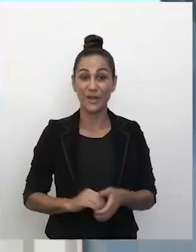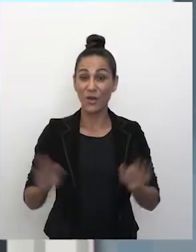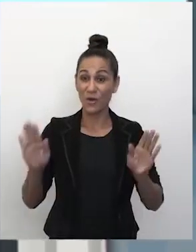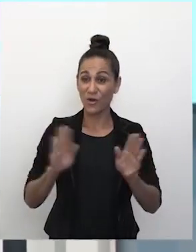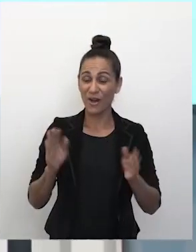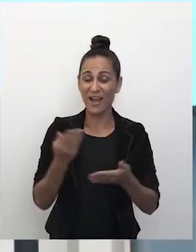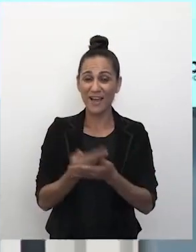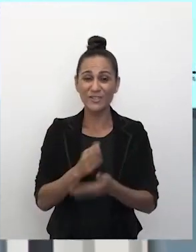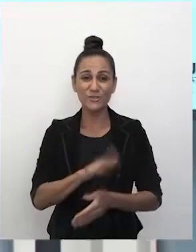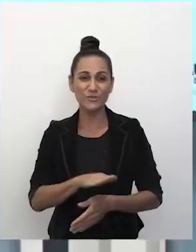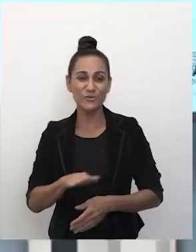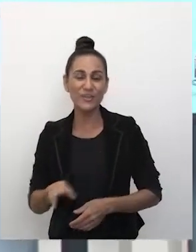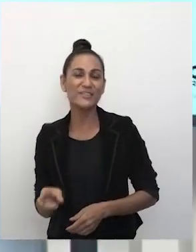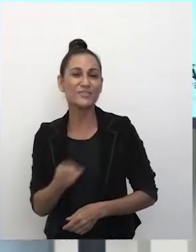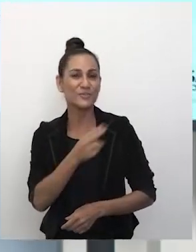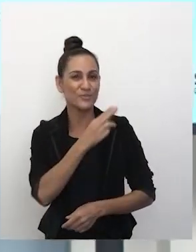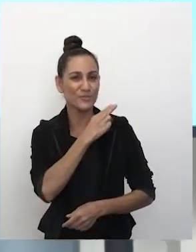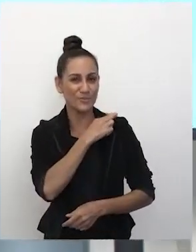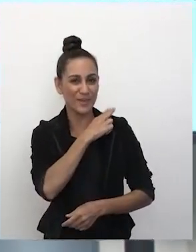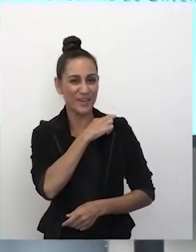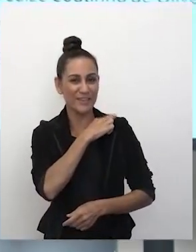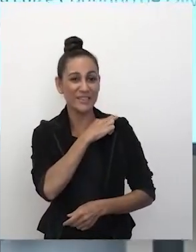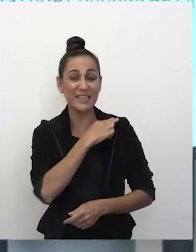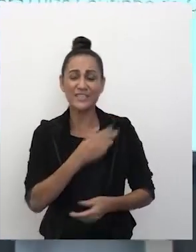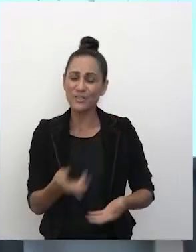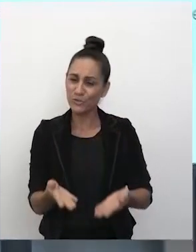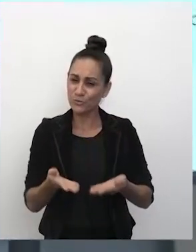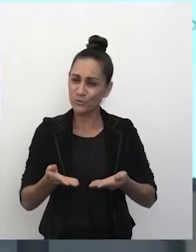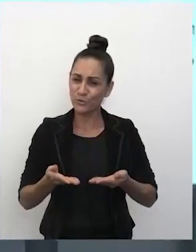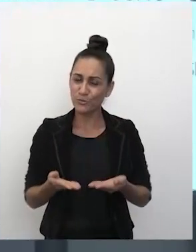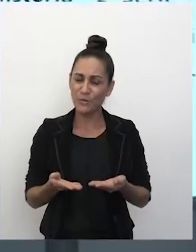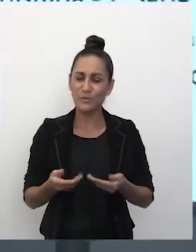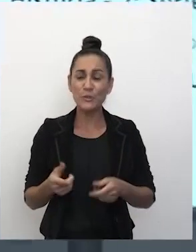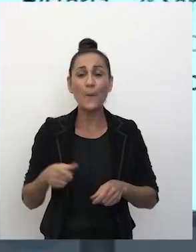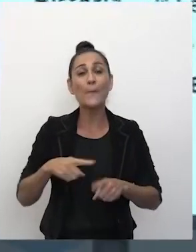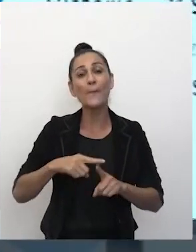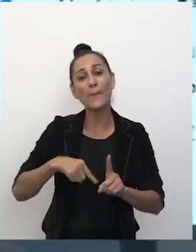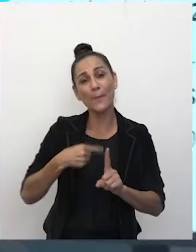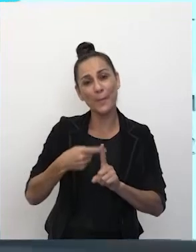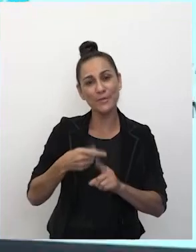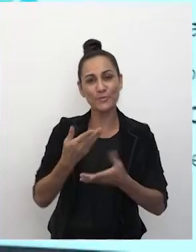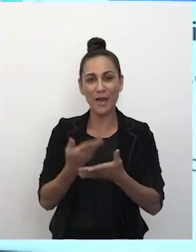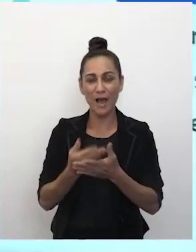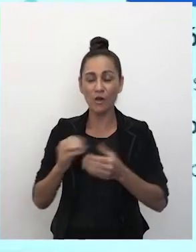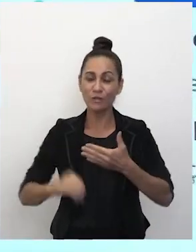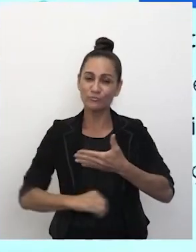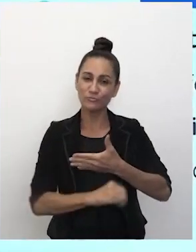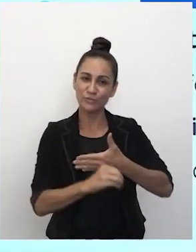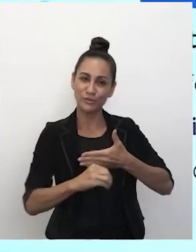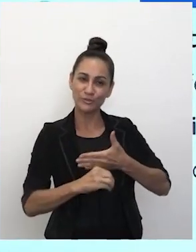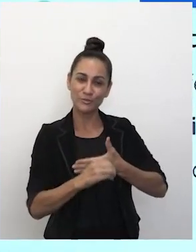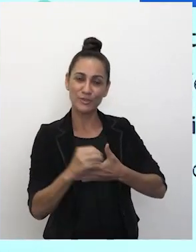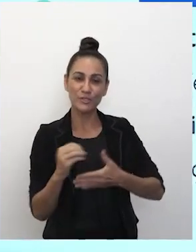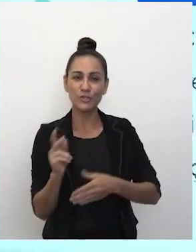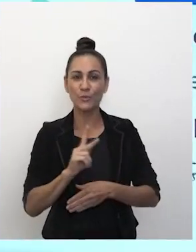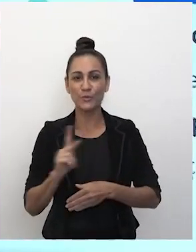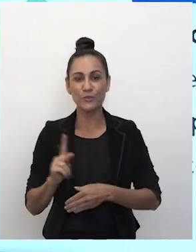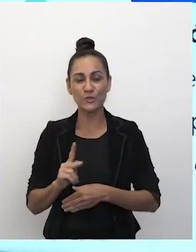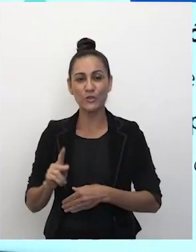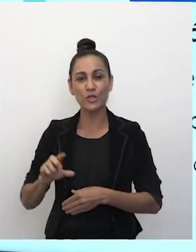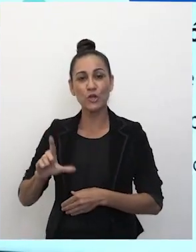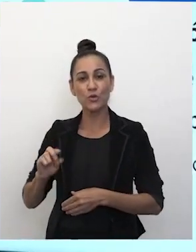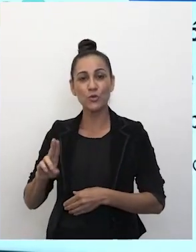Olá, estudantes da segunda série do ensino médio, sejam bem-vindos a mais uma aula de História aqui no Centro de Mídias. Eu sou a professora